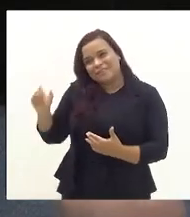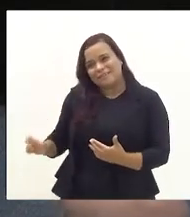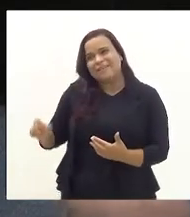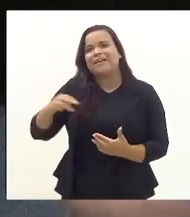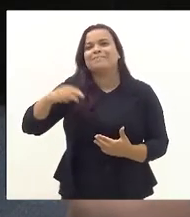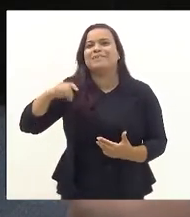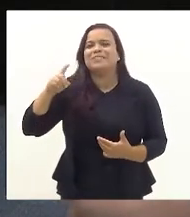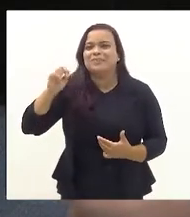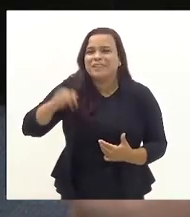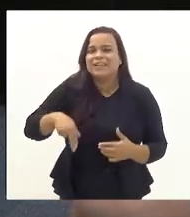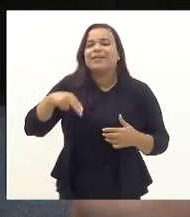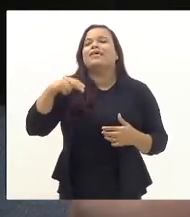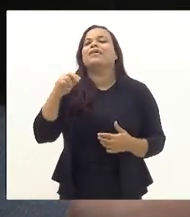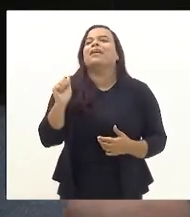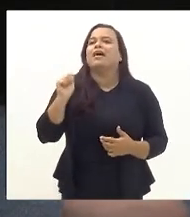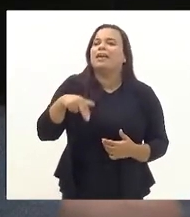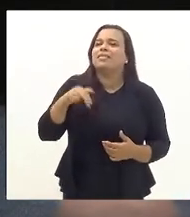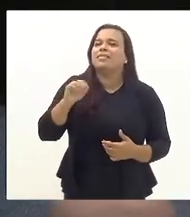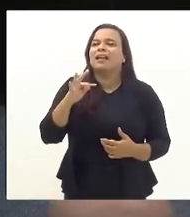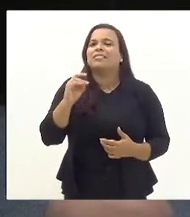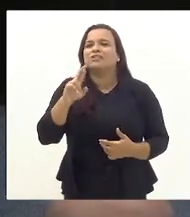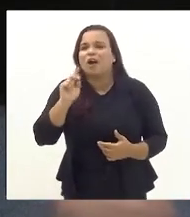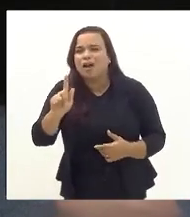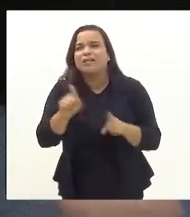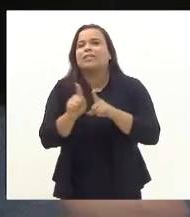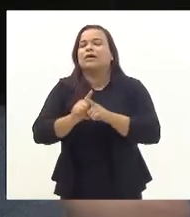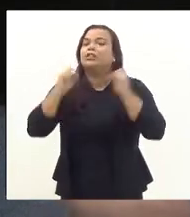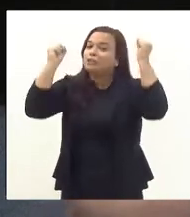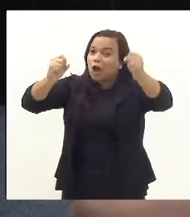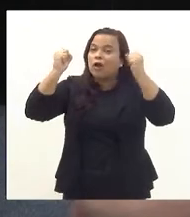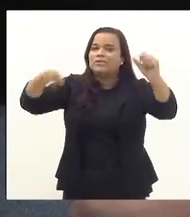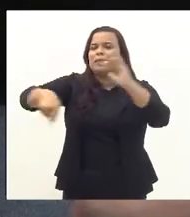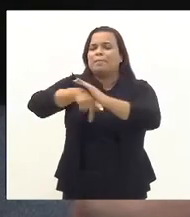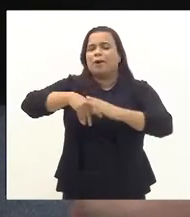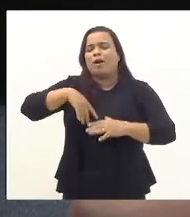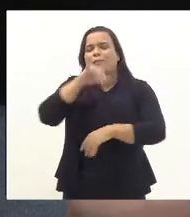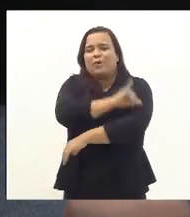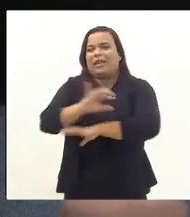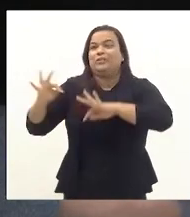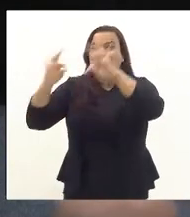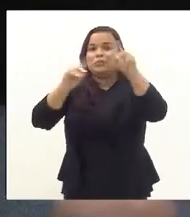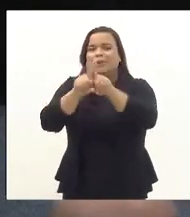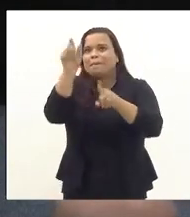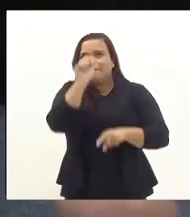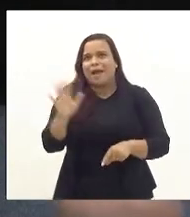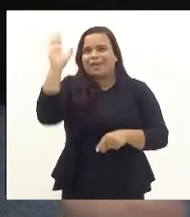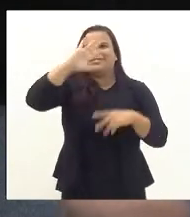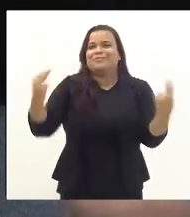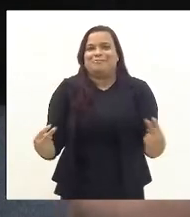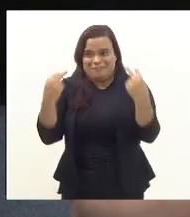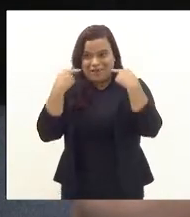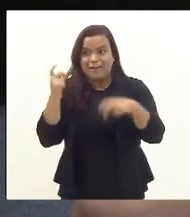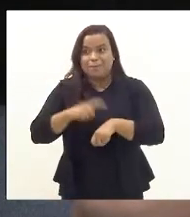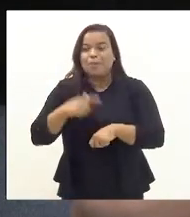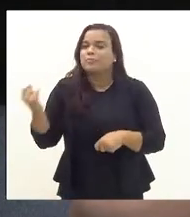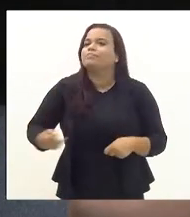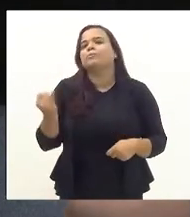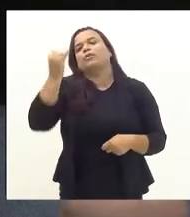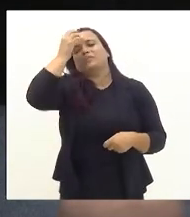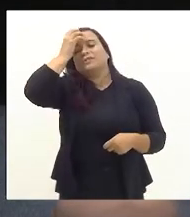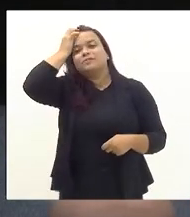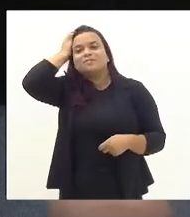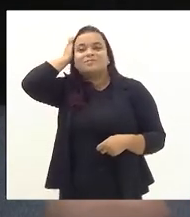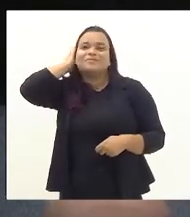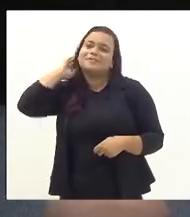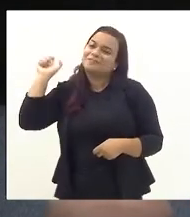agradeço à Anatorg, agradeço a todas as torcidas do Rio, todas as torcidas do Brasil que estão nos vendo agora, né, que esse momento é muito importante.